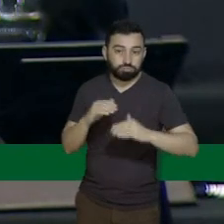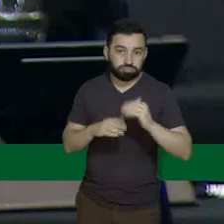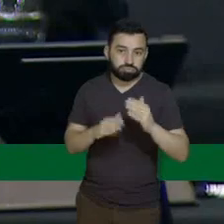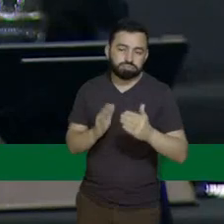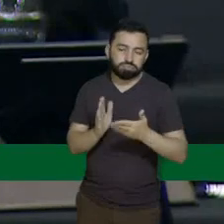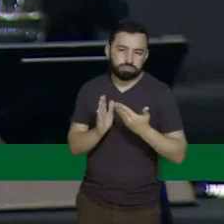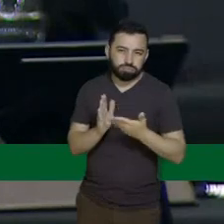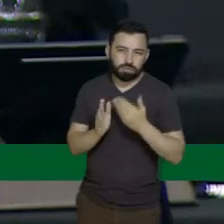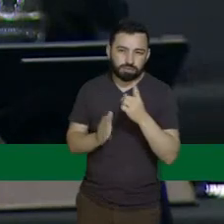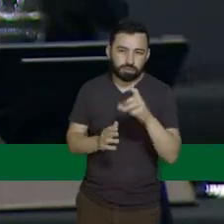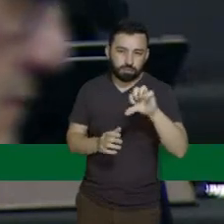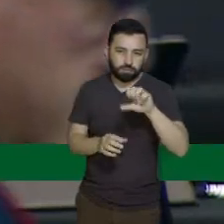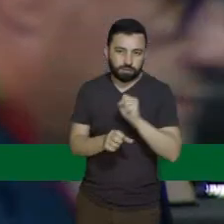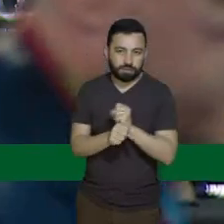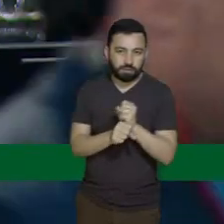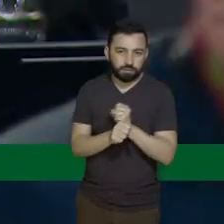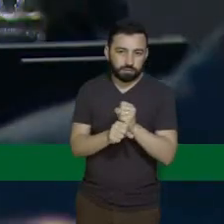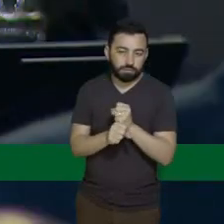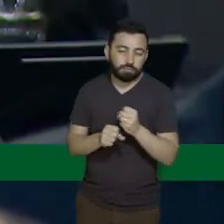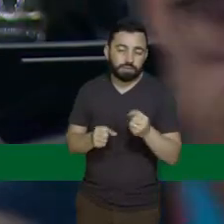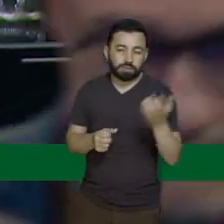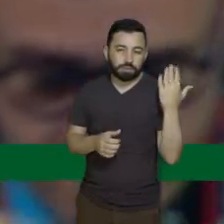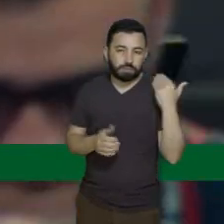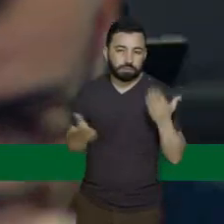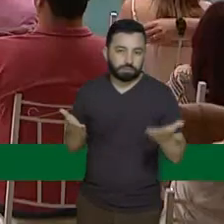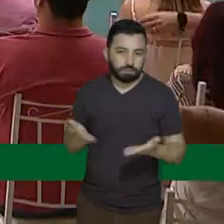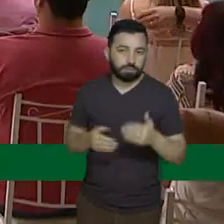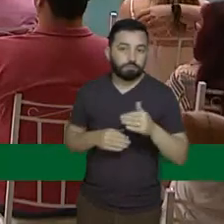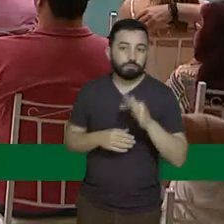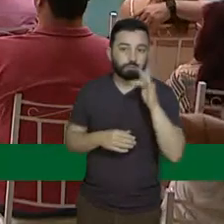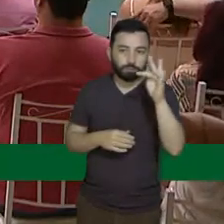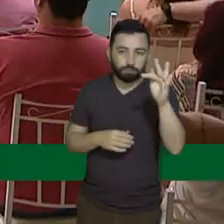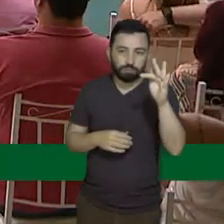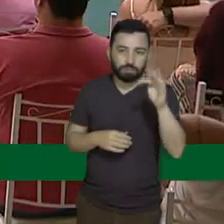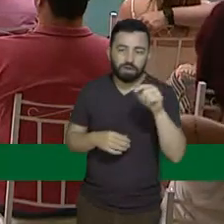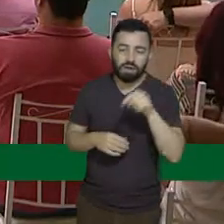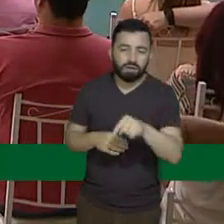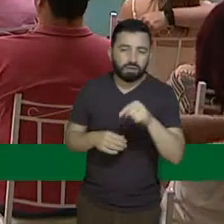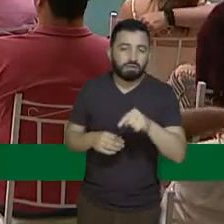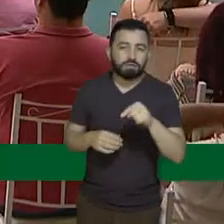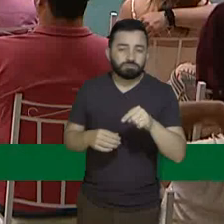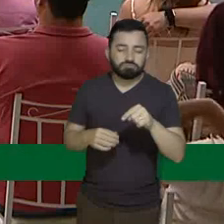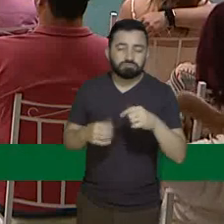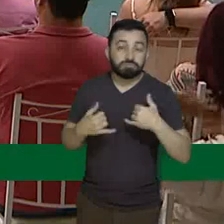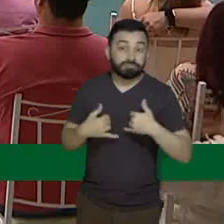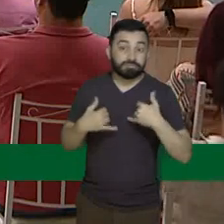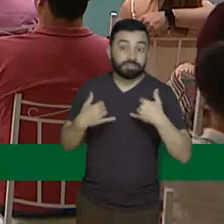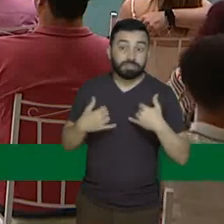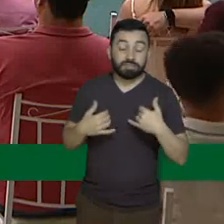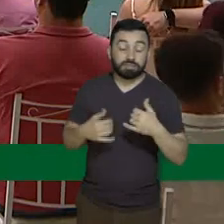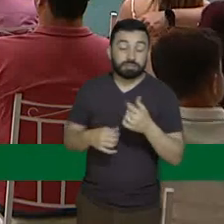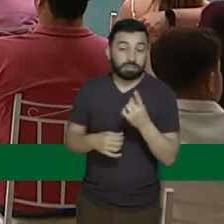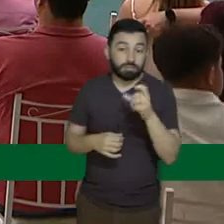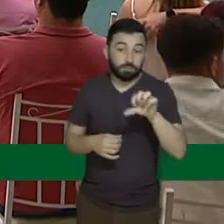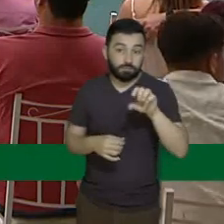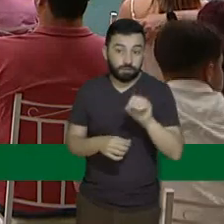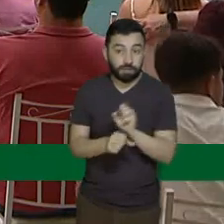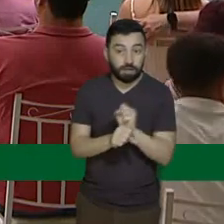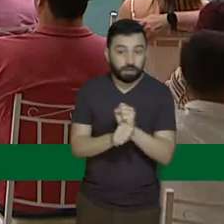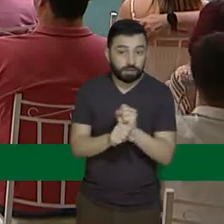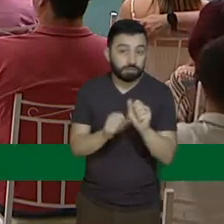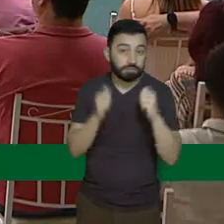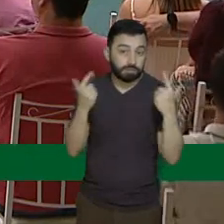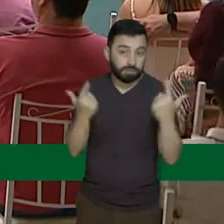anos. Passado, Presente e Futuro. Uma homenagem histórica que celebra os 190 anos da Assembleia Legislativa de Santa